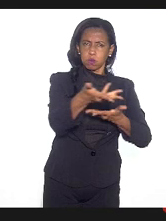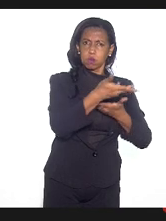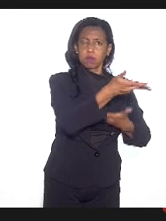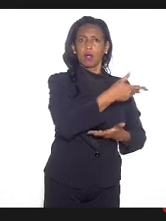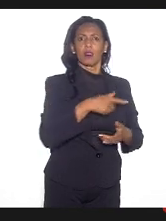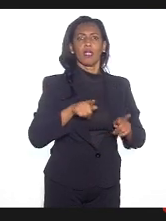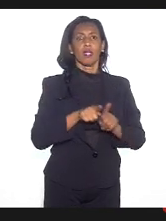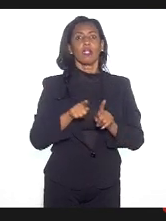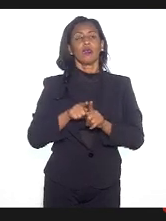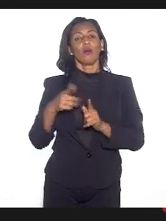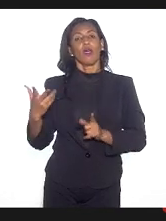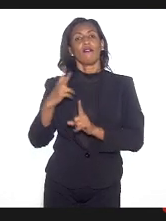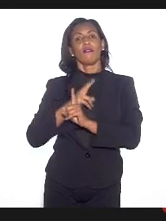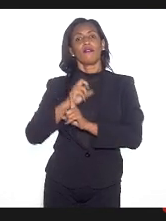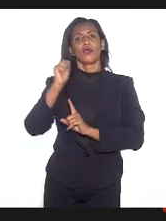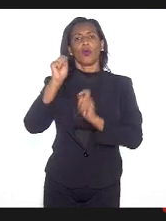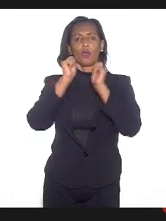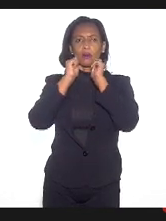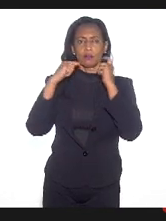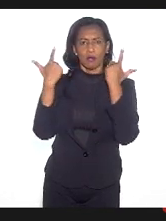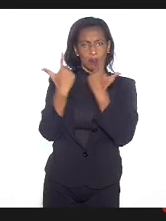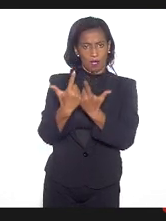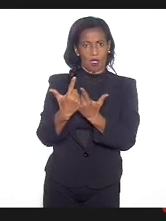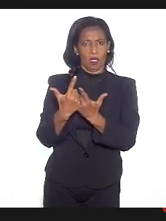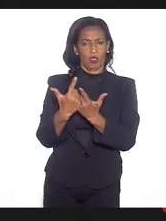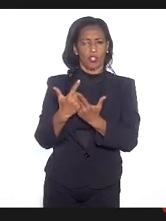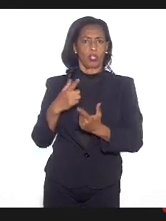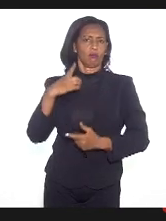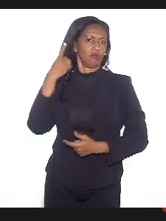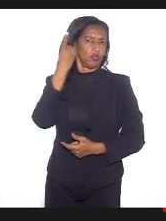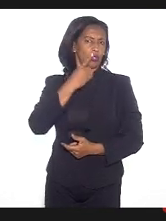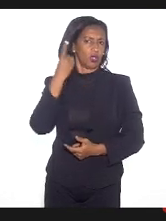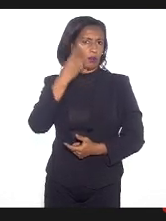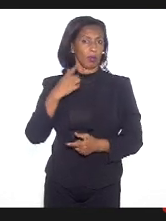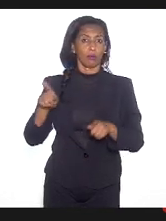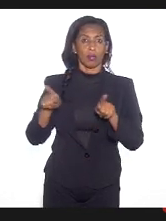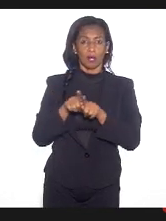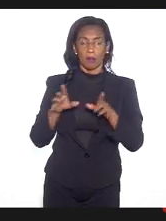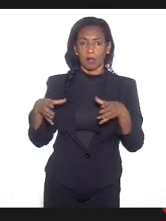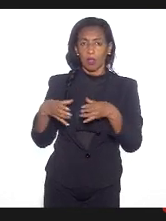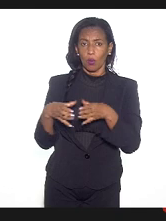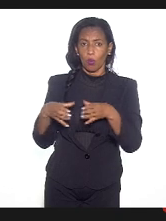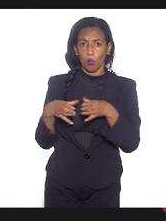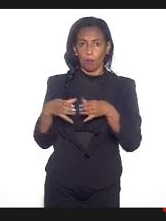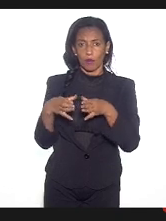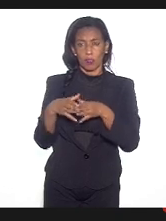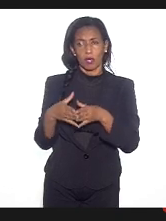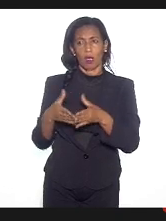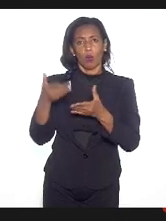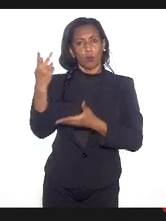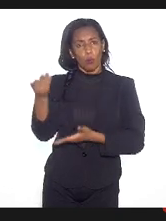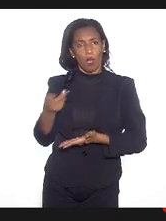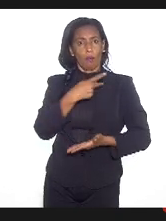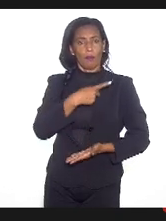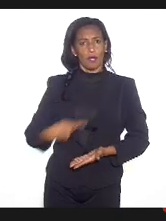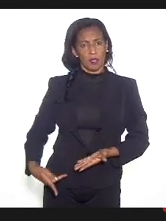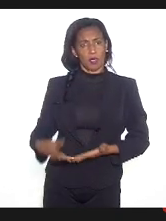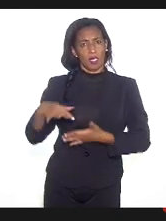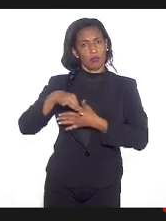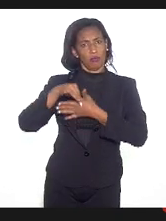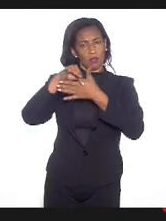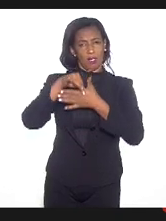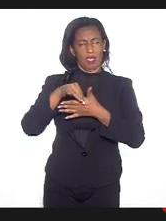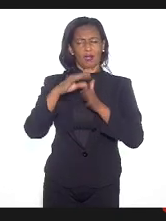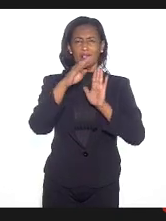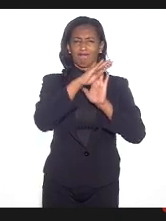vitória da Assembleia Legislativa, dos deputados e principalmente da Comissão dos Servidores, presidida por Vossa Excelência. Essa era a questão de ordem.